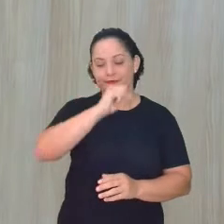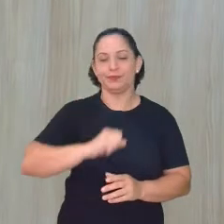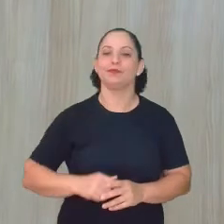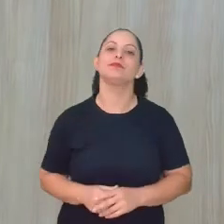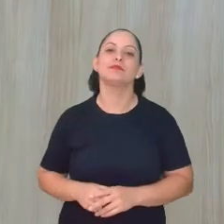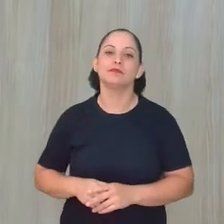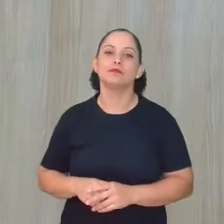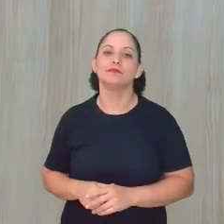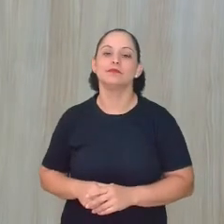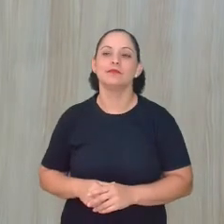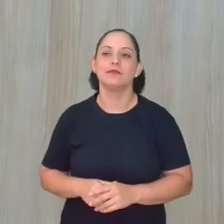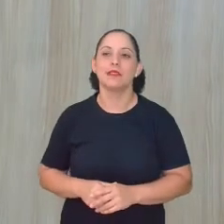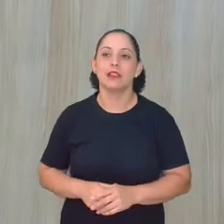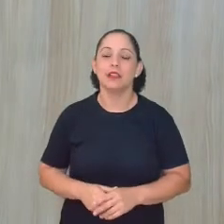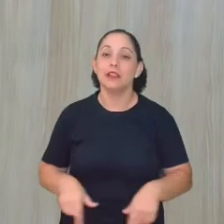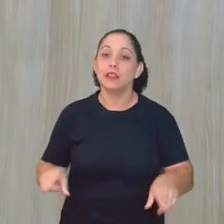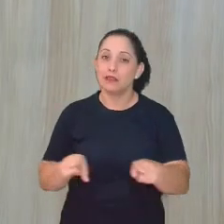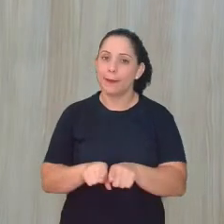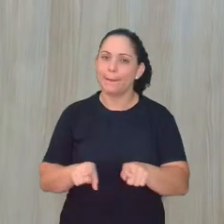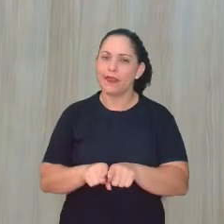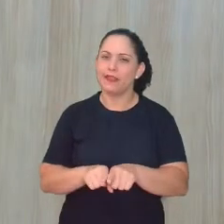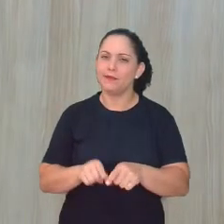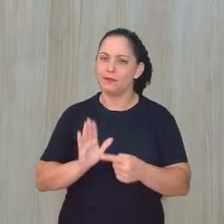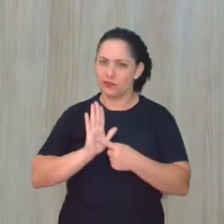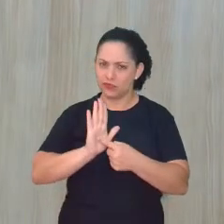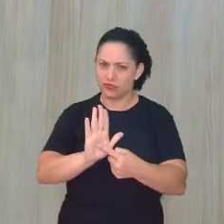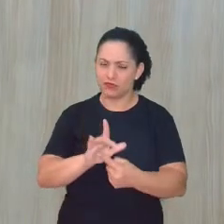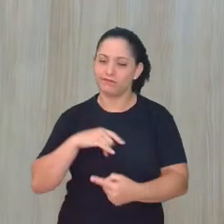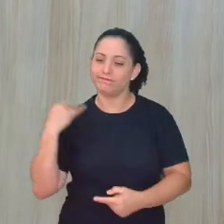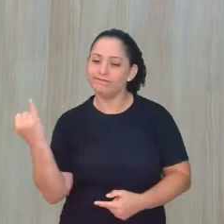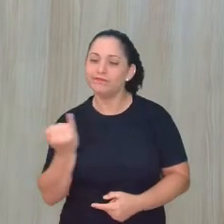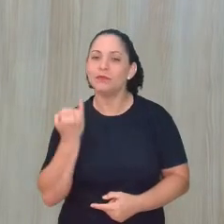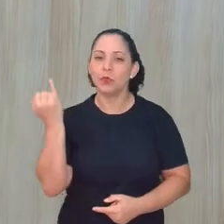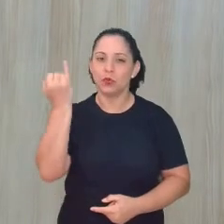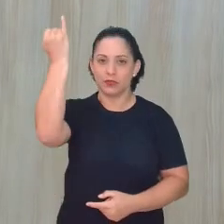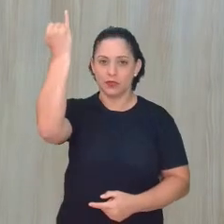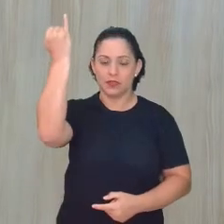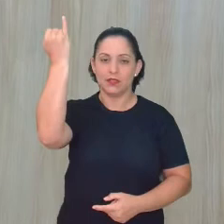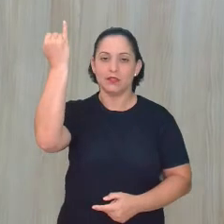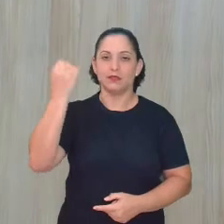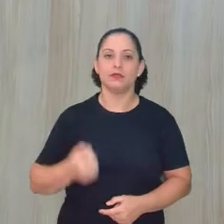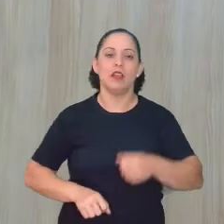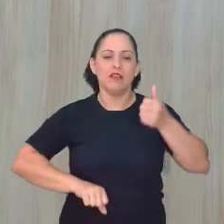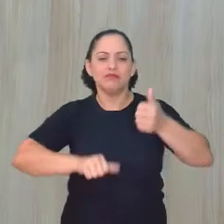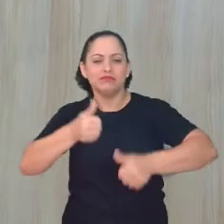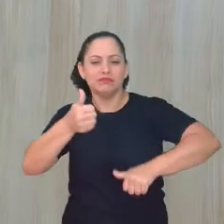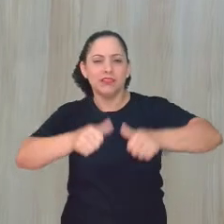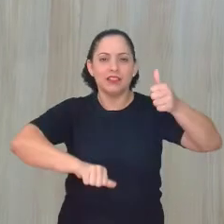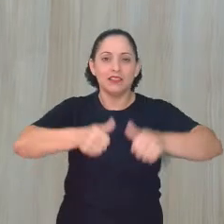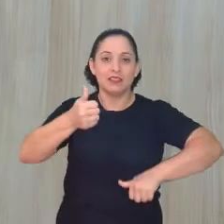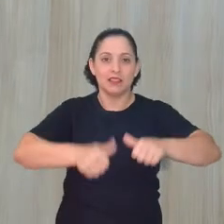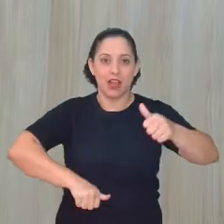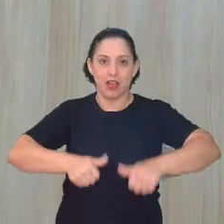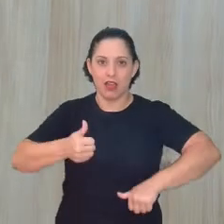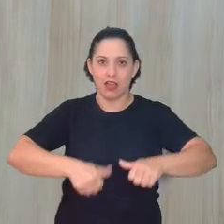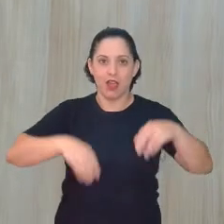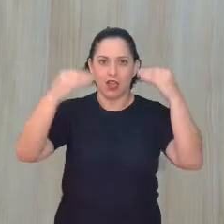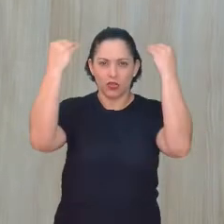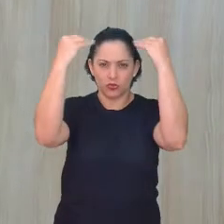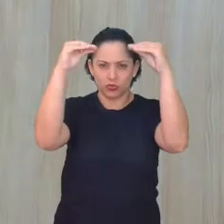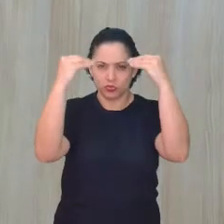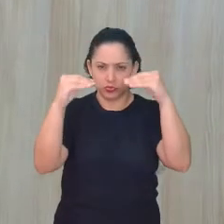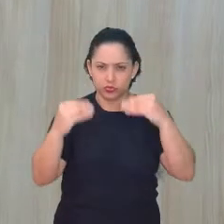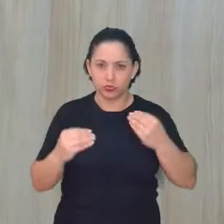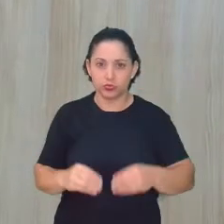bom? Sempre falo também da importância que você pode ter ao analisar as playlists das séries